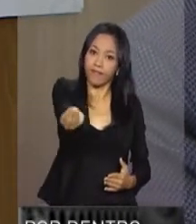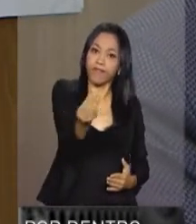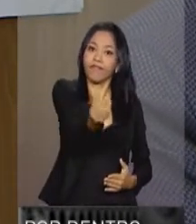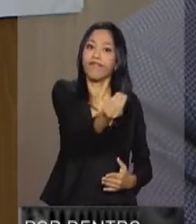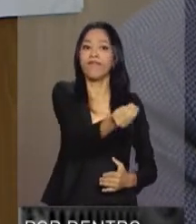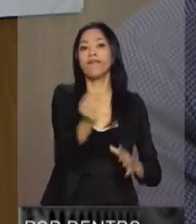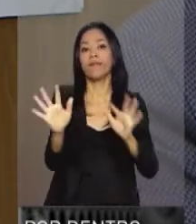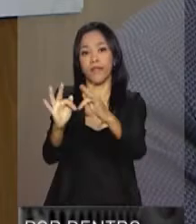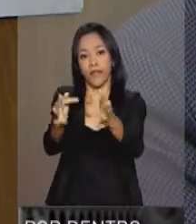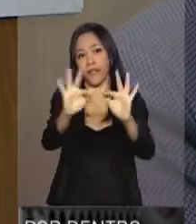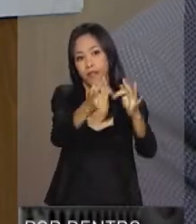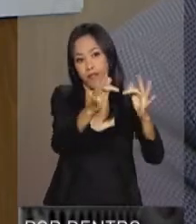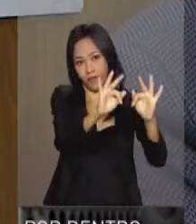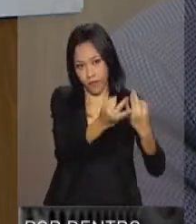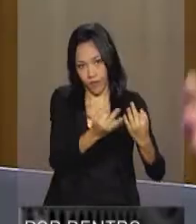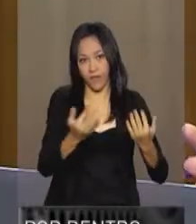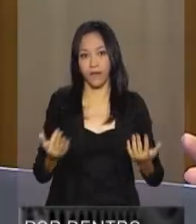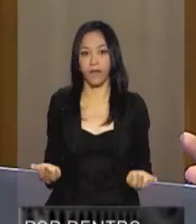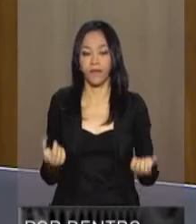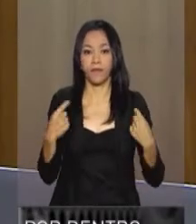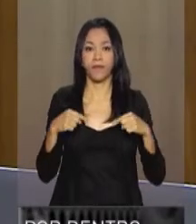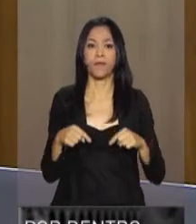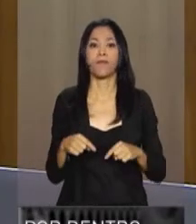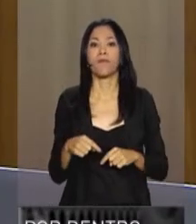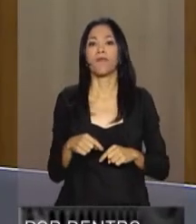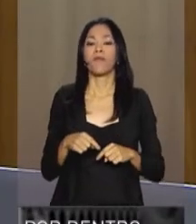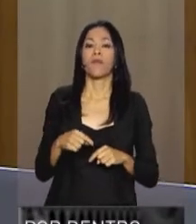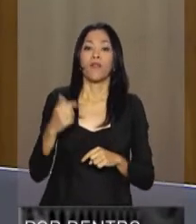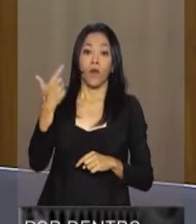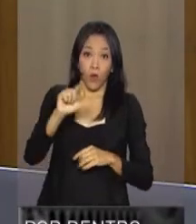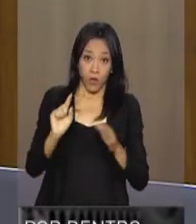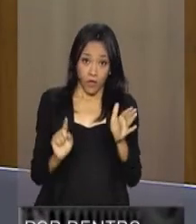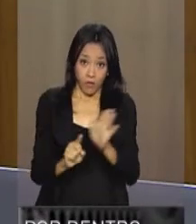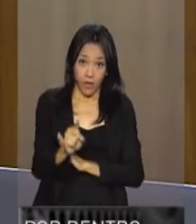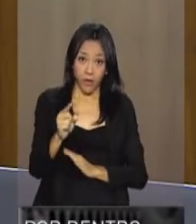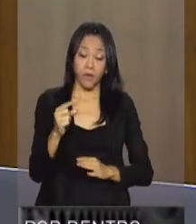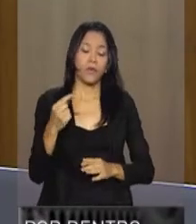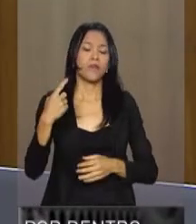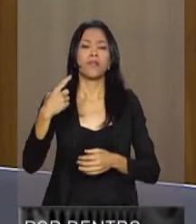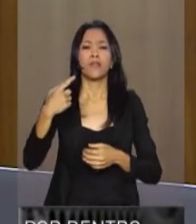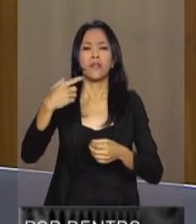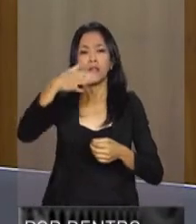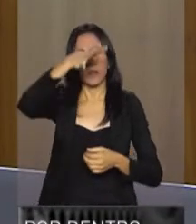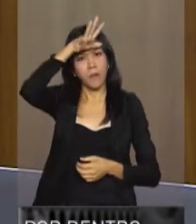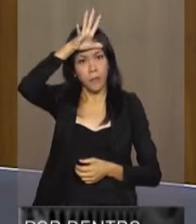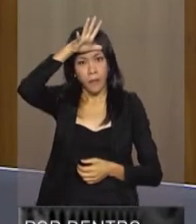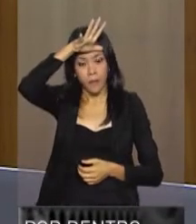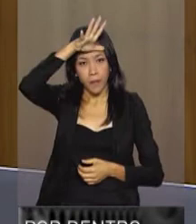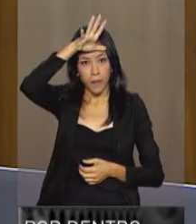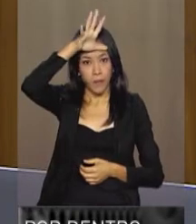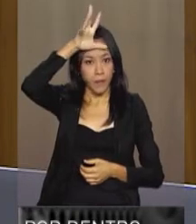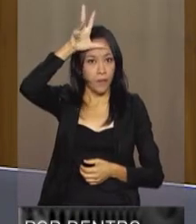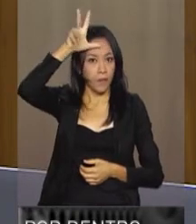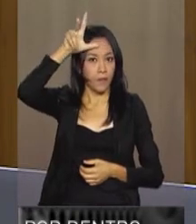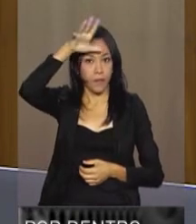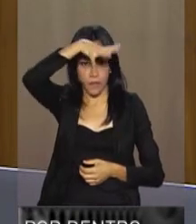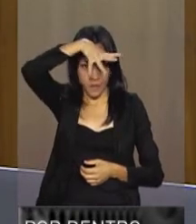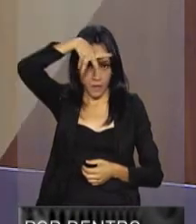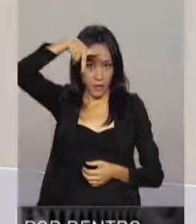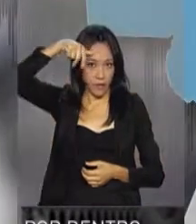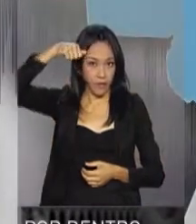a maior celeridade possível ministro agora a gente tem uma pergunta lá de cuiabá no mato grosso vamos então ouvia